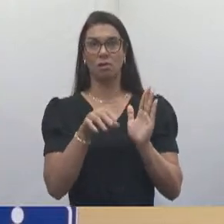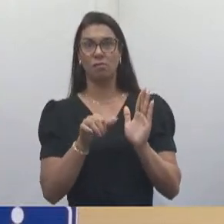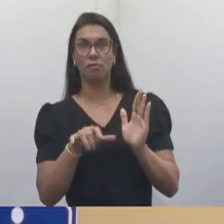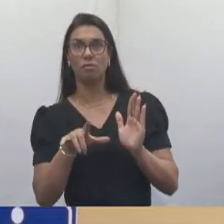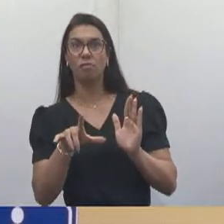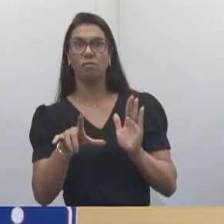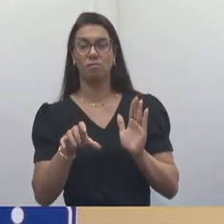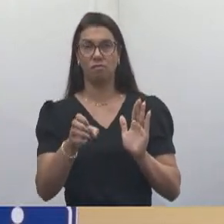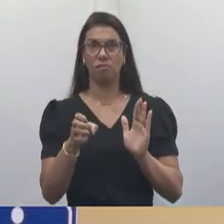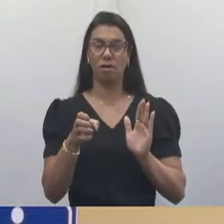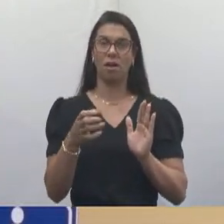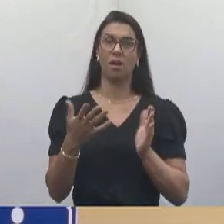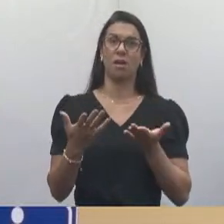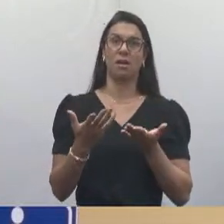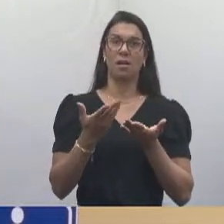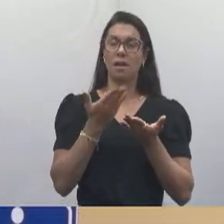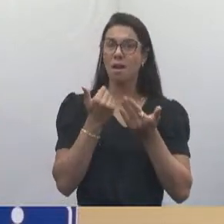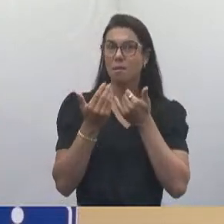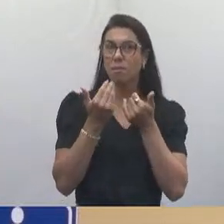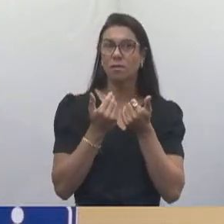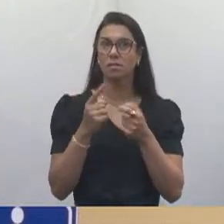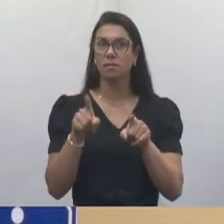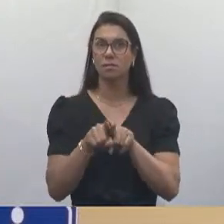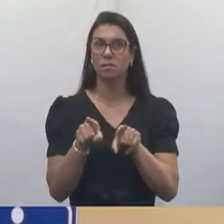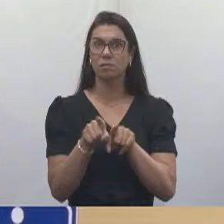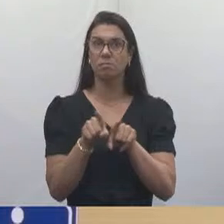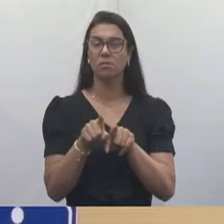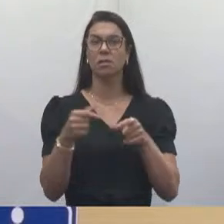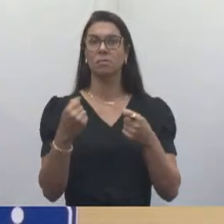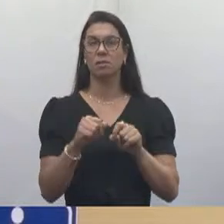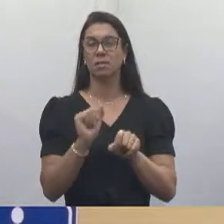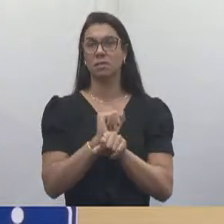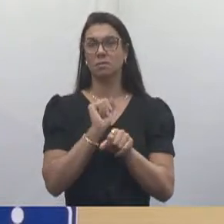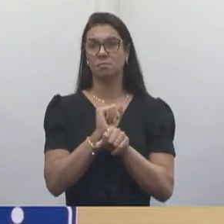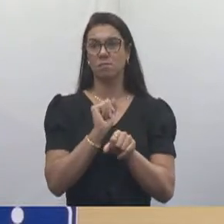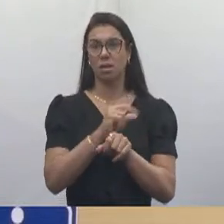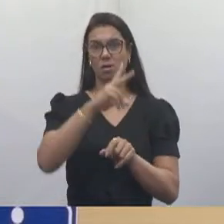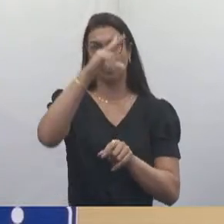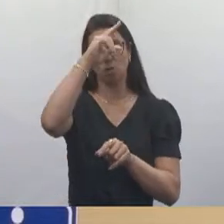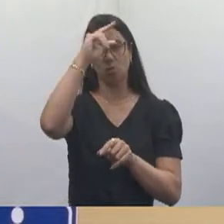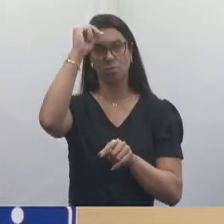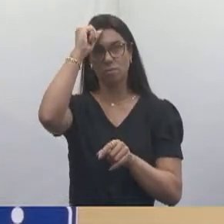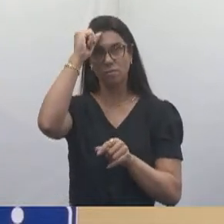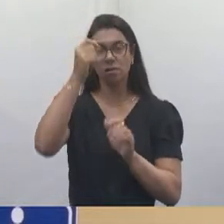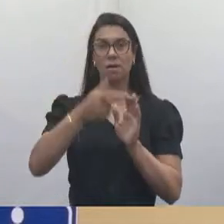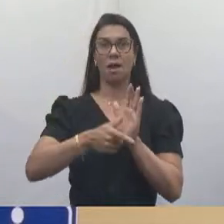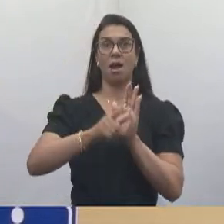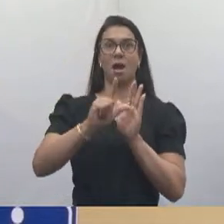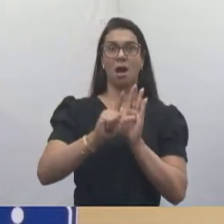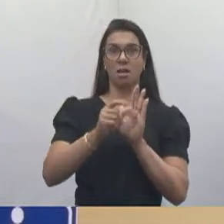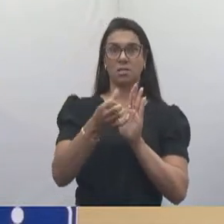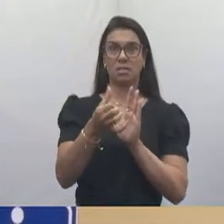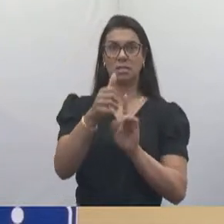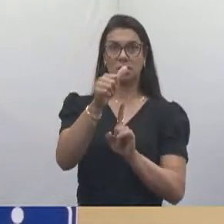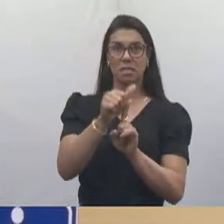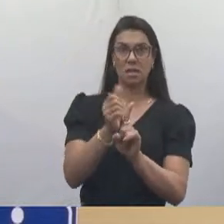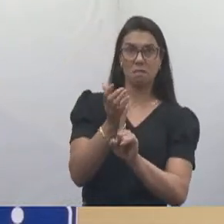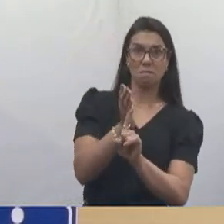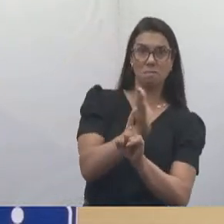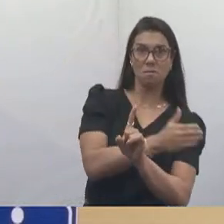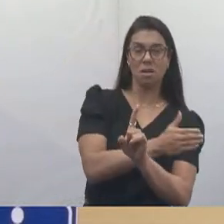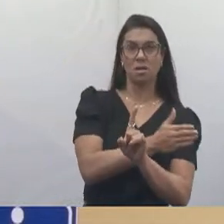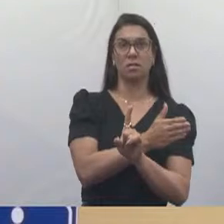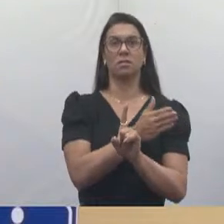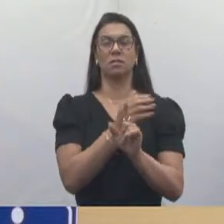alimentação e refeição também. Tudo isso está sendo colocado e eu espero que o prefeito consiga, antes dos 6 meses que